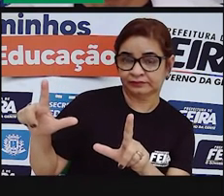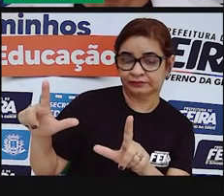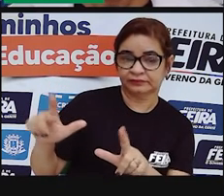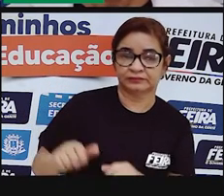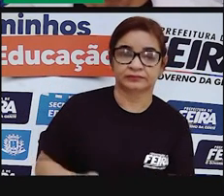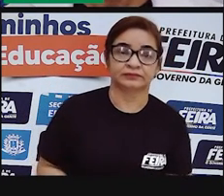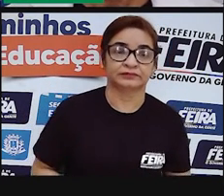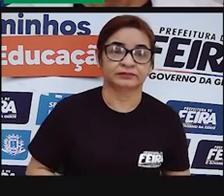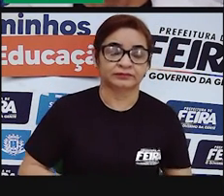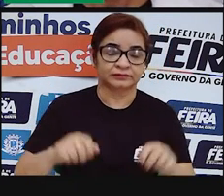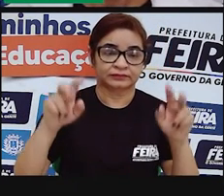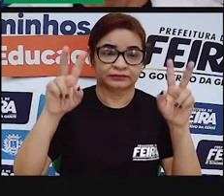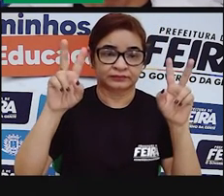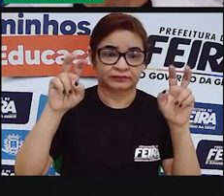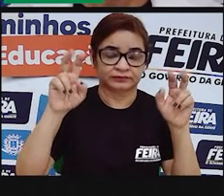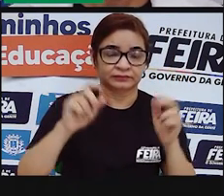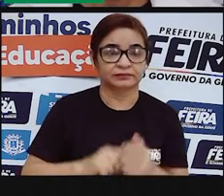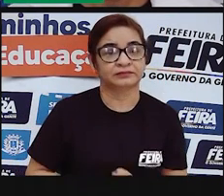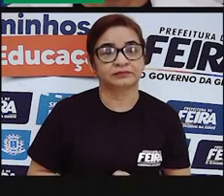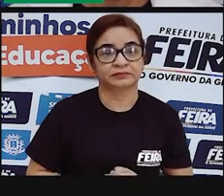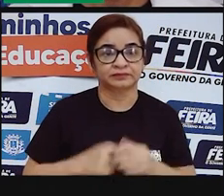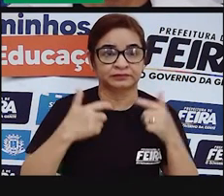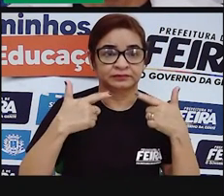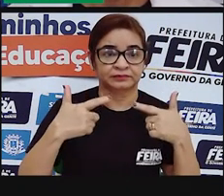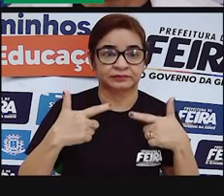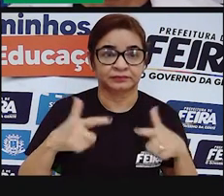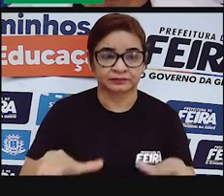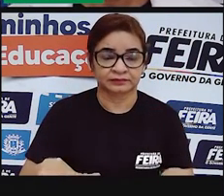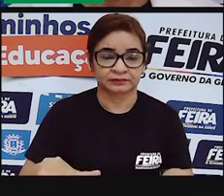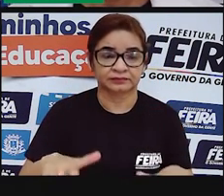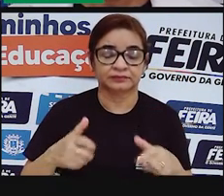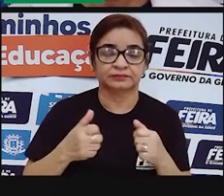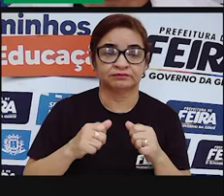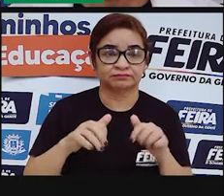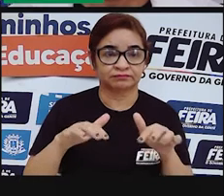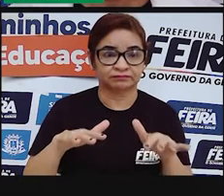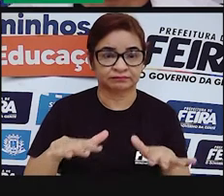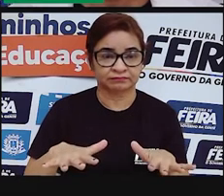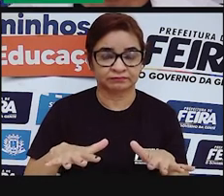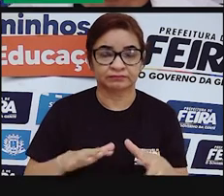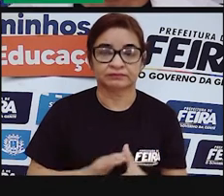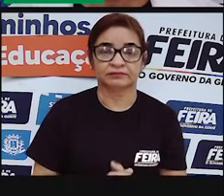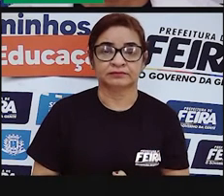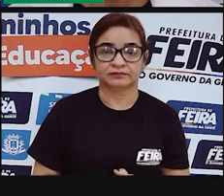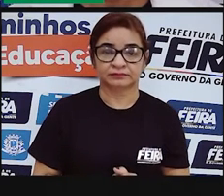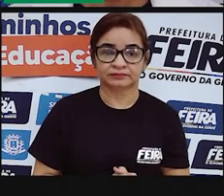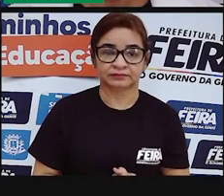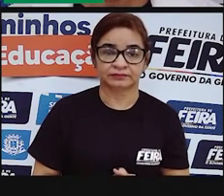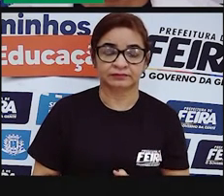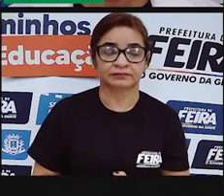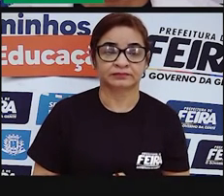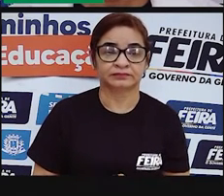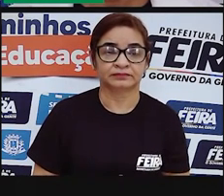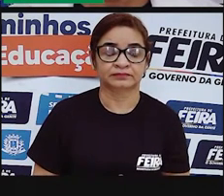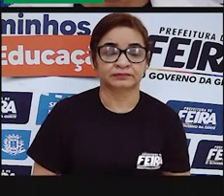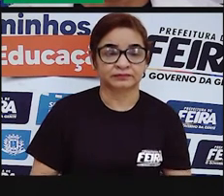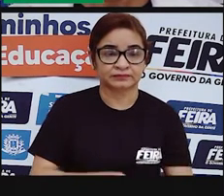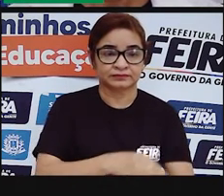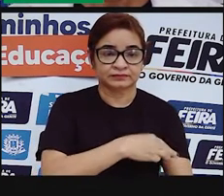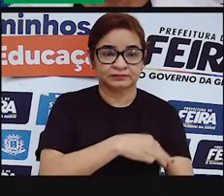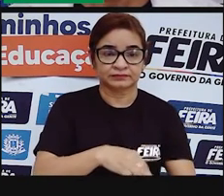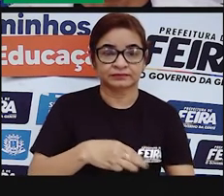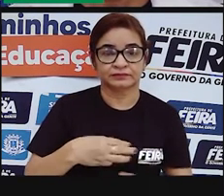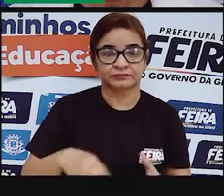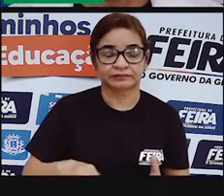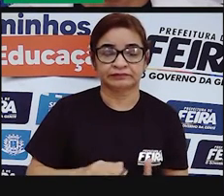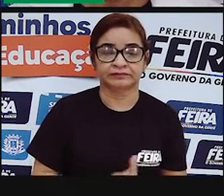Então, como o nosso tema é figura de linguagens, como eu já expliquei na aula anterior, vocês podem acessar pelo link